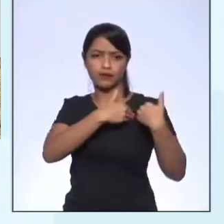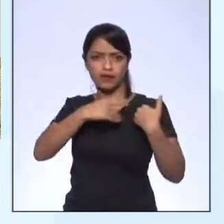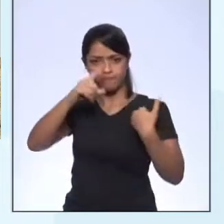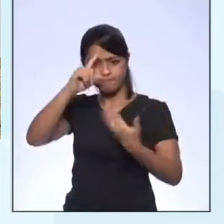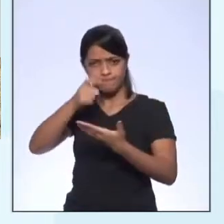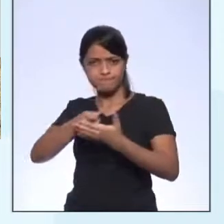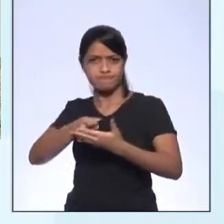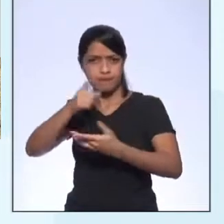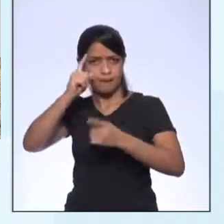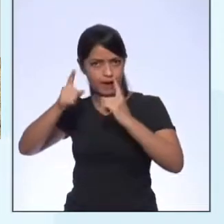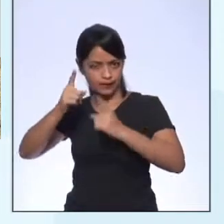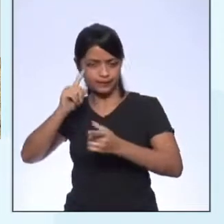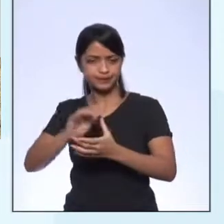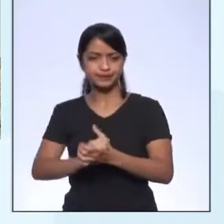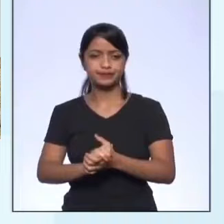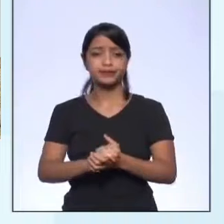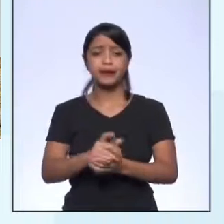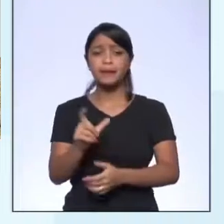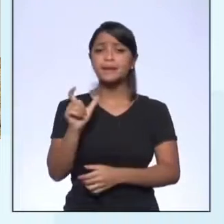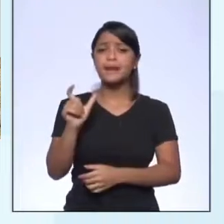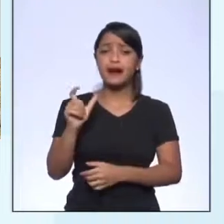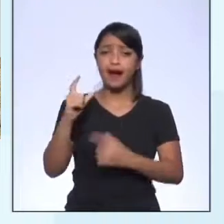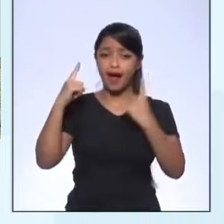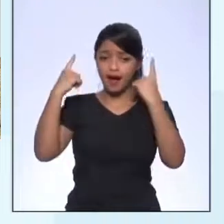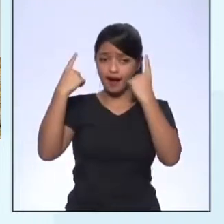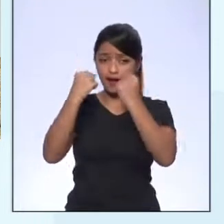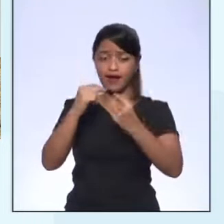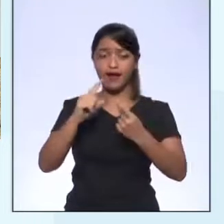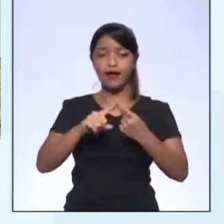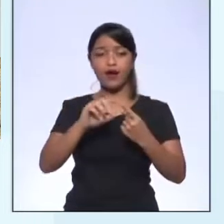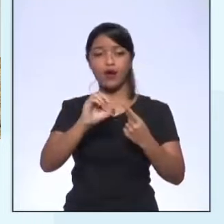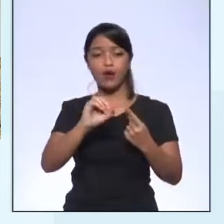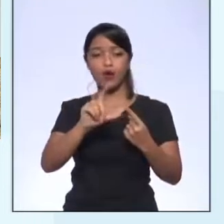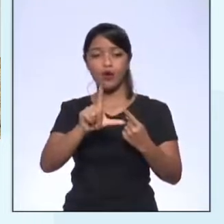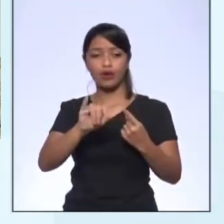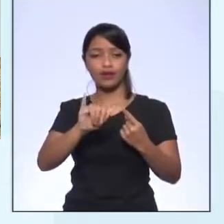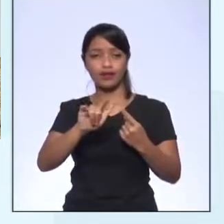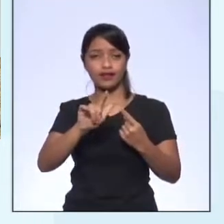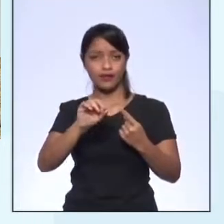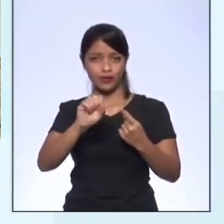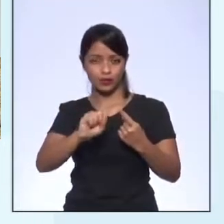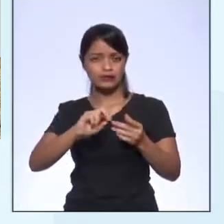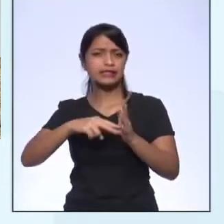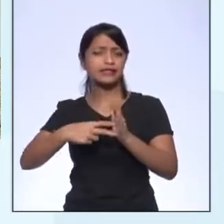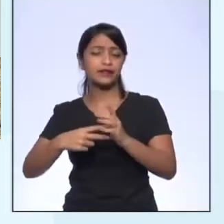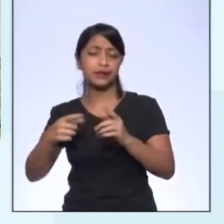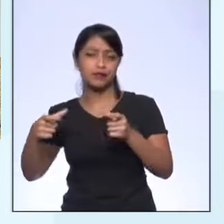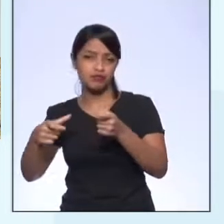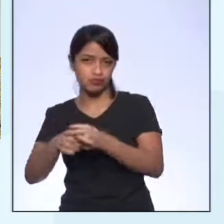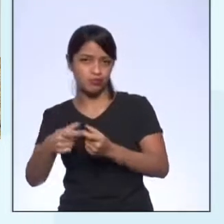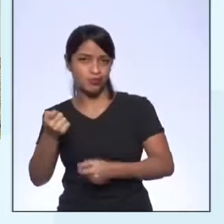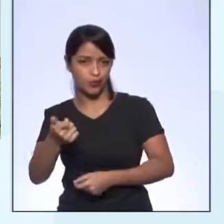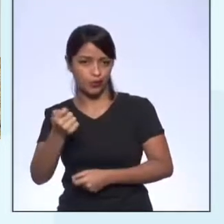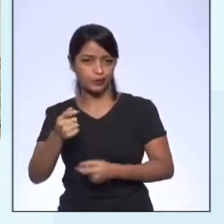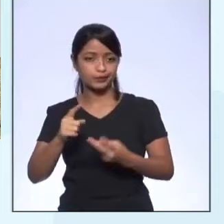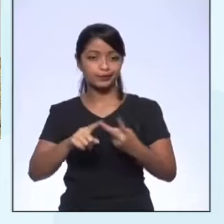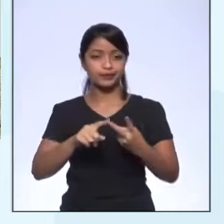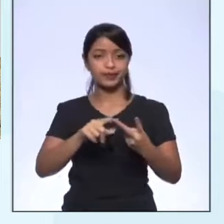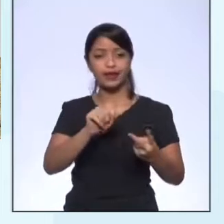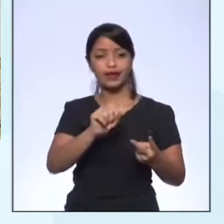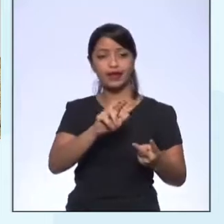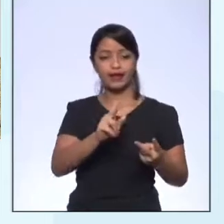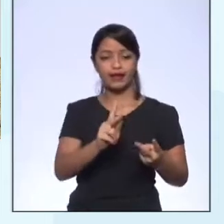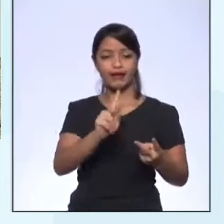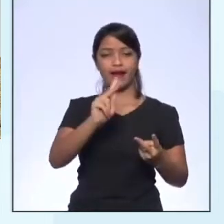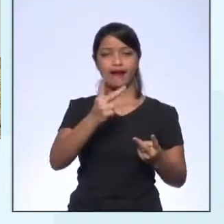dos termos gregos oligos, que significa poucos, e arquém, que significa regra.